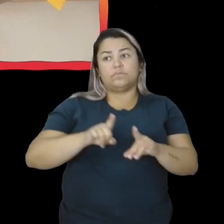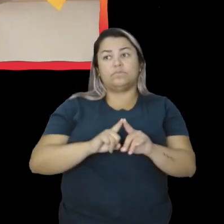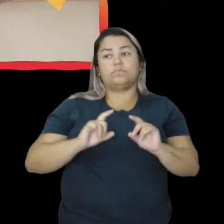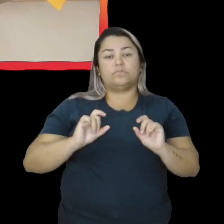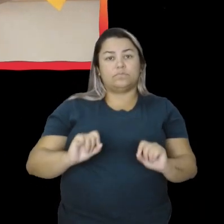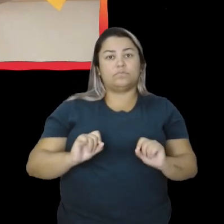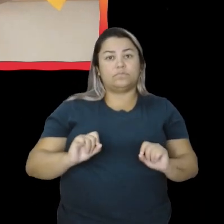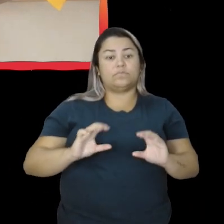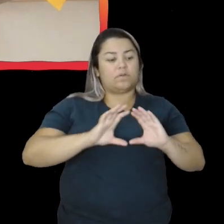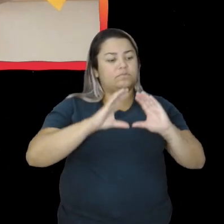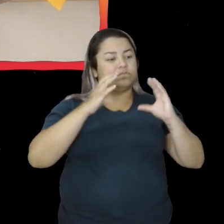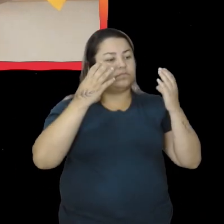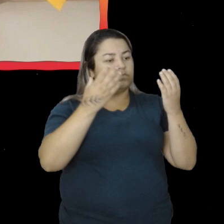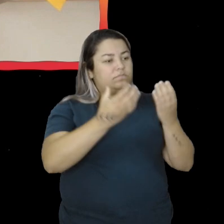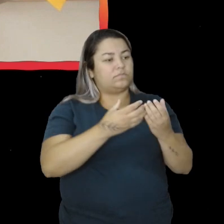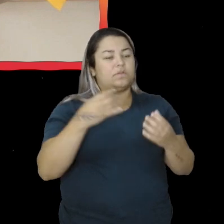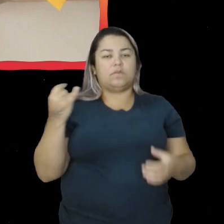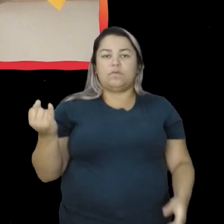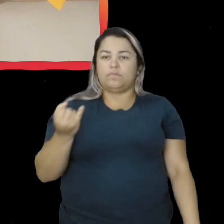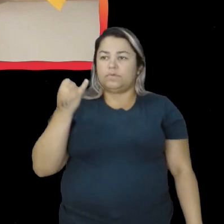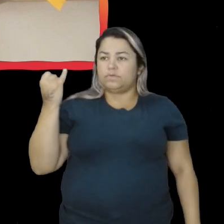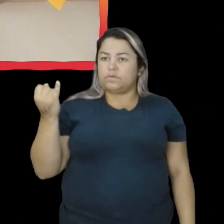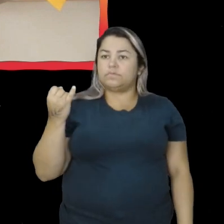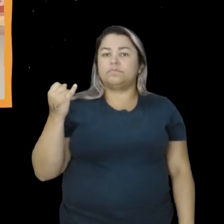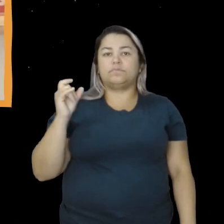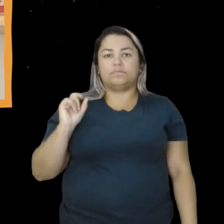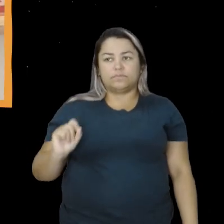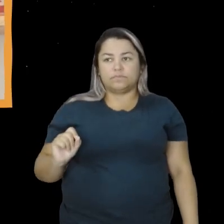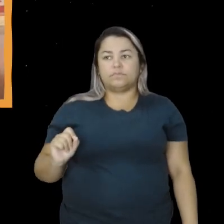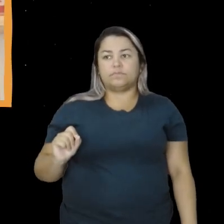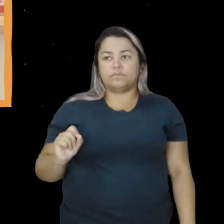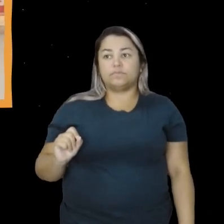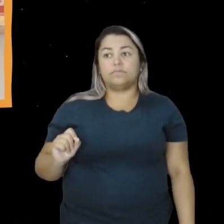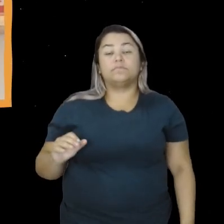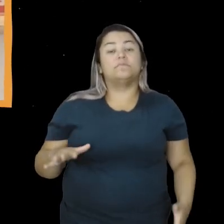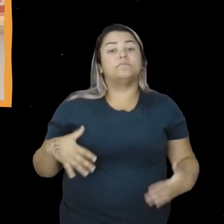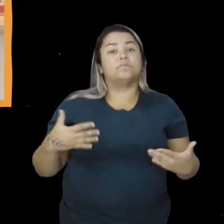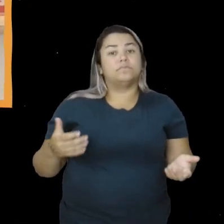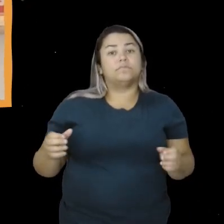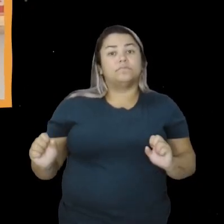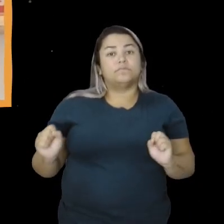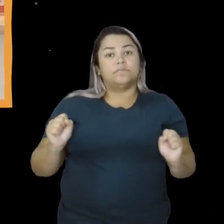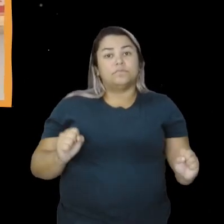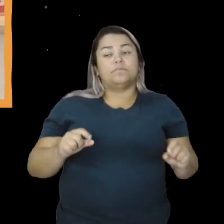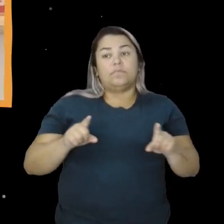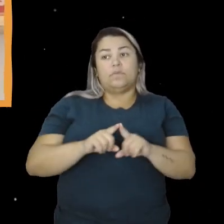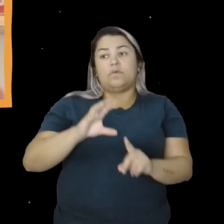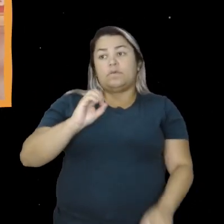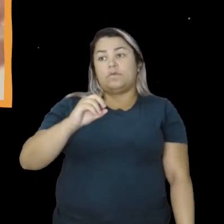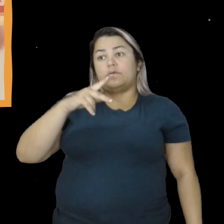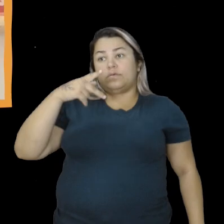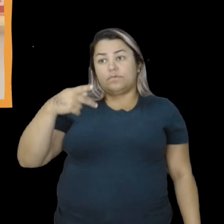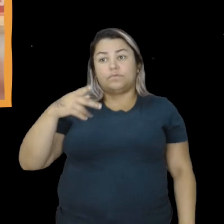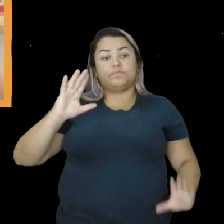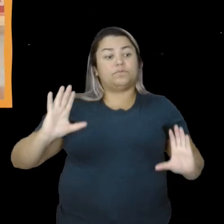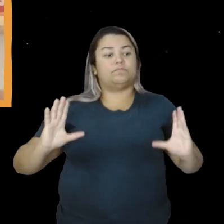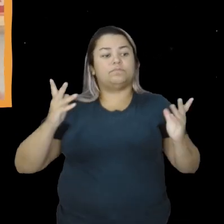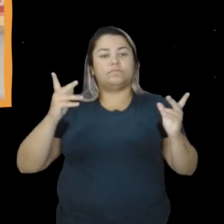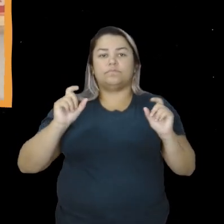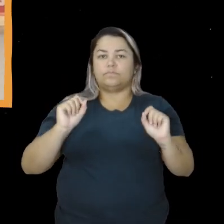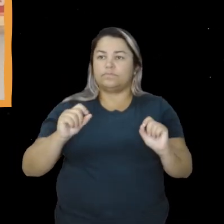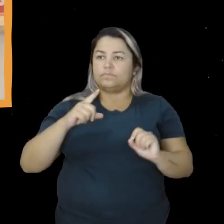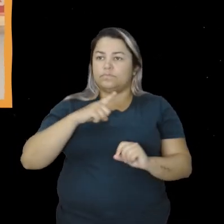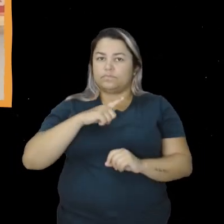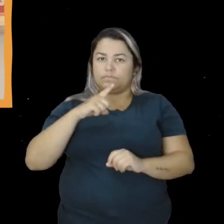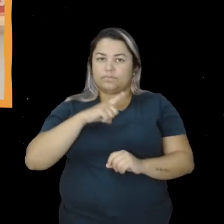E pra gente isso é de fundamental importância, assim. Então, poder sediar a COP, eu acho que é poder dizer para as pessoas que aqui tem